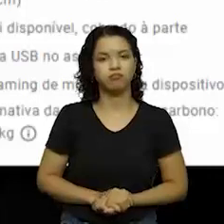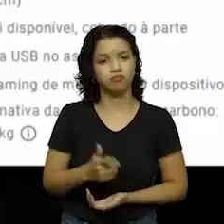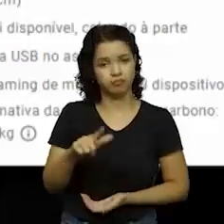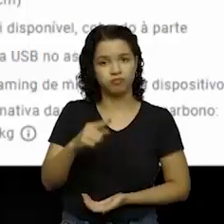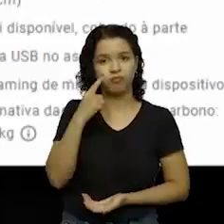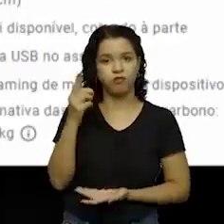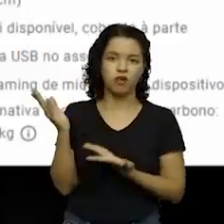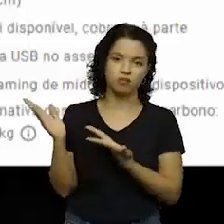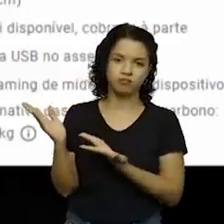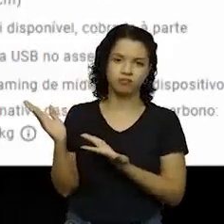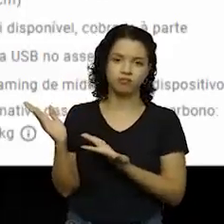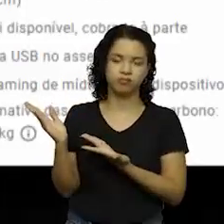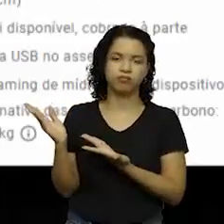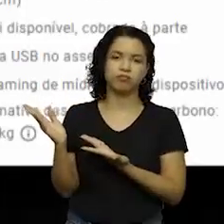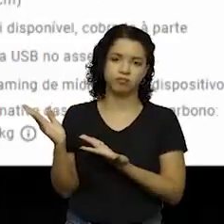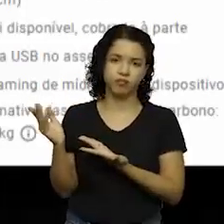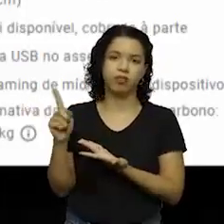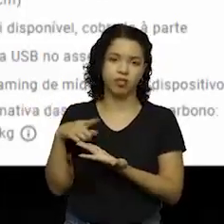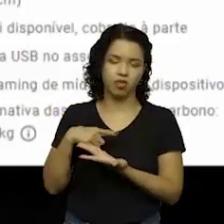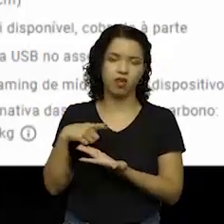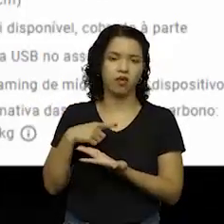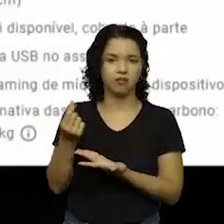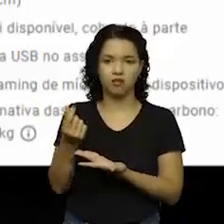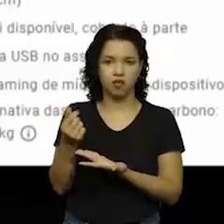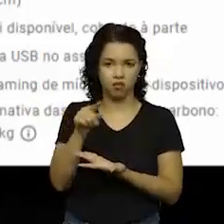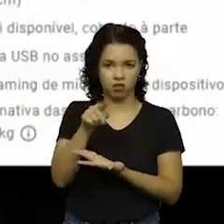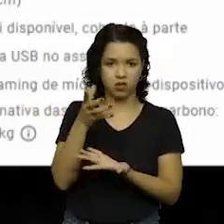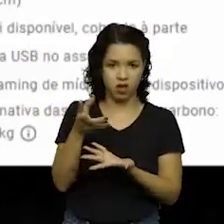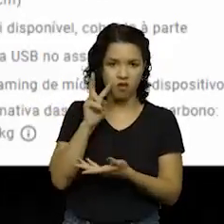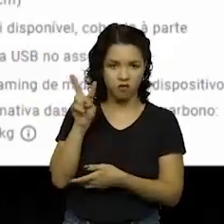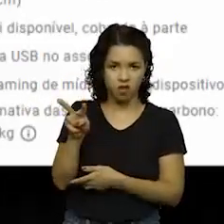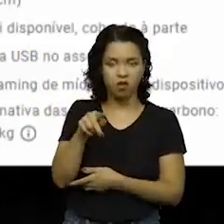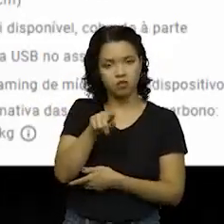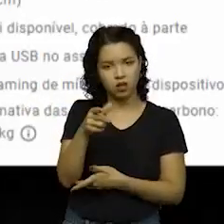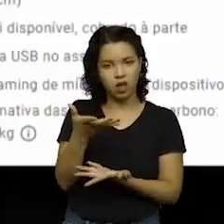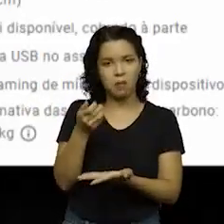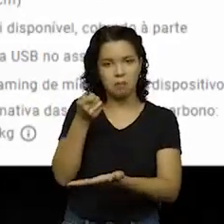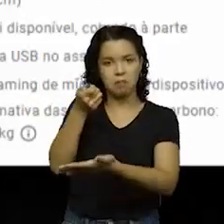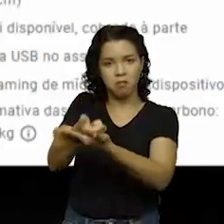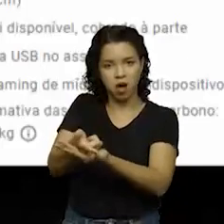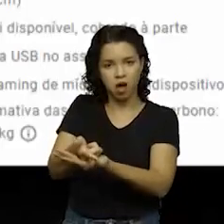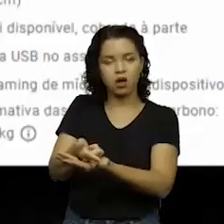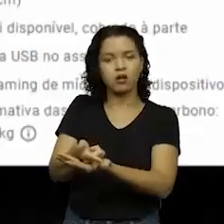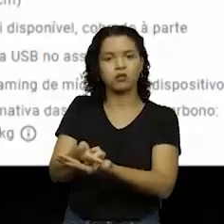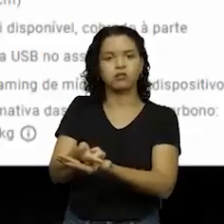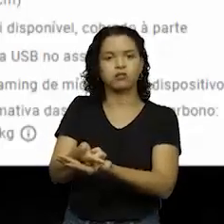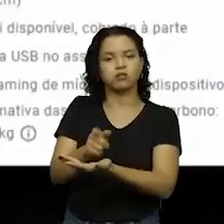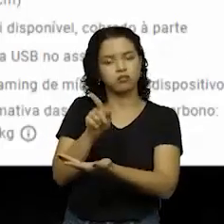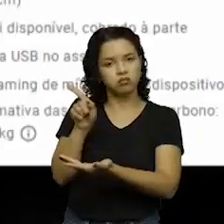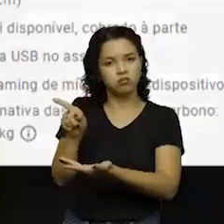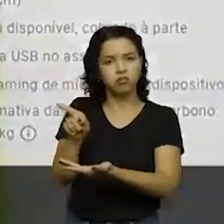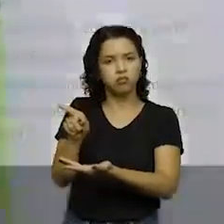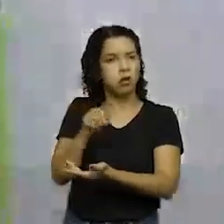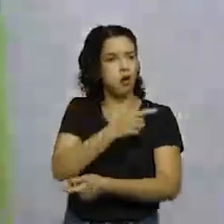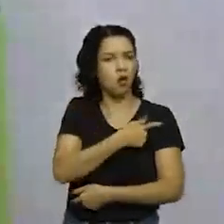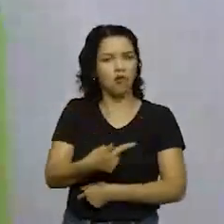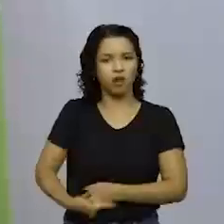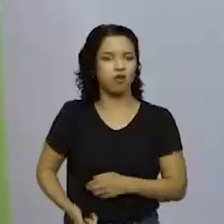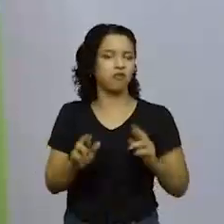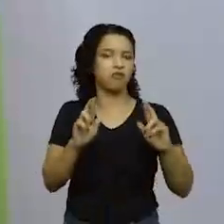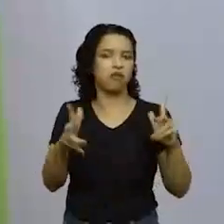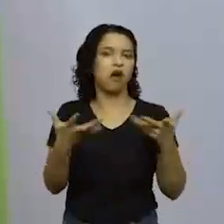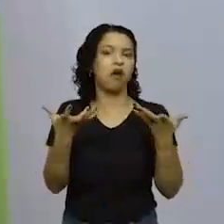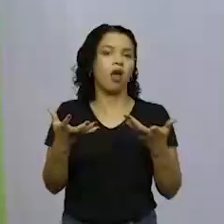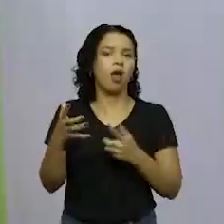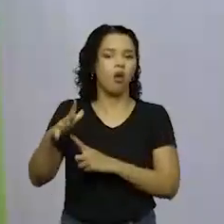ó. Está aí o preço, quem quiser vai lá, paga R$ 858, mas o governador quis usar uma